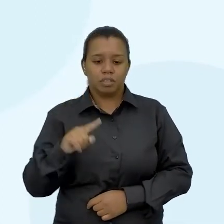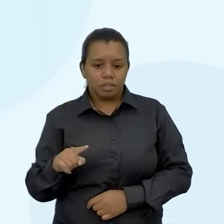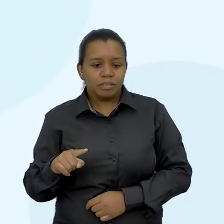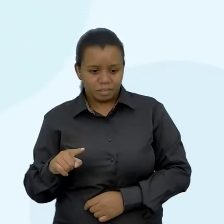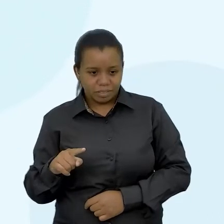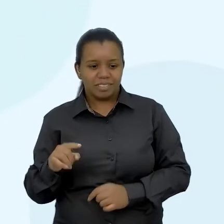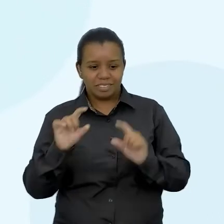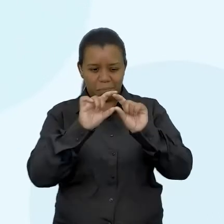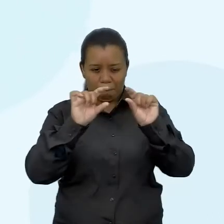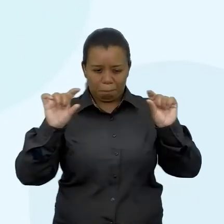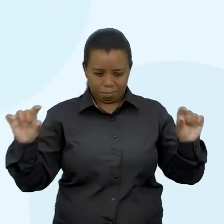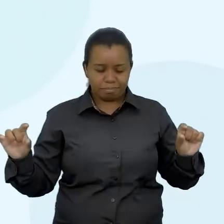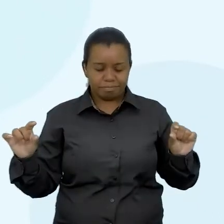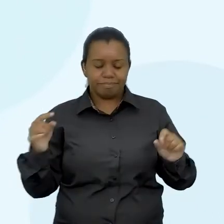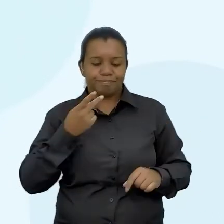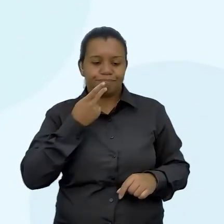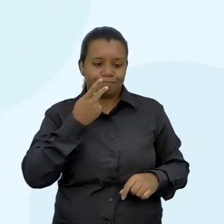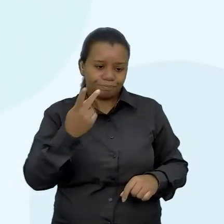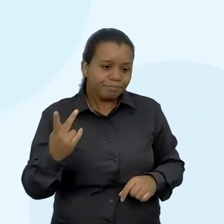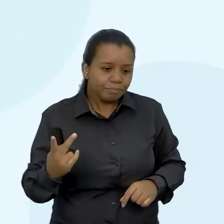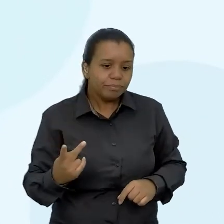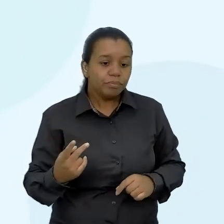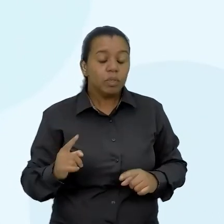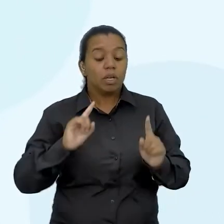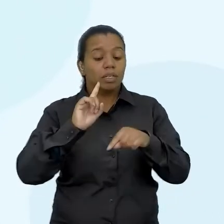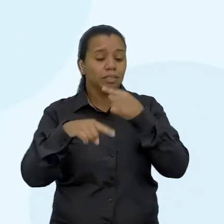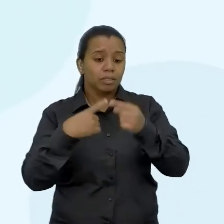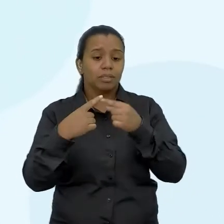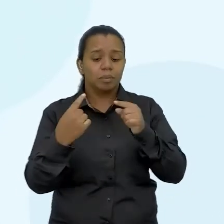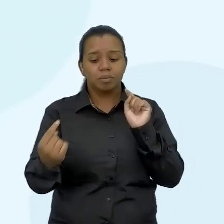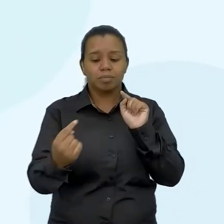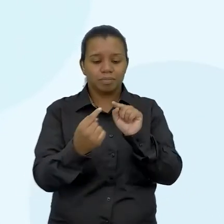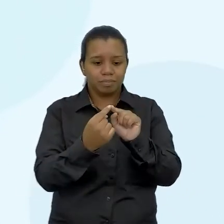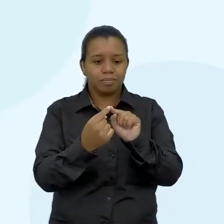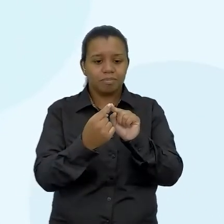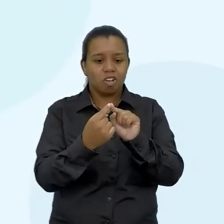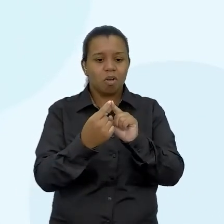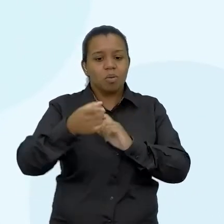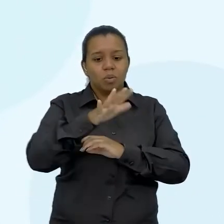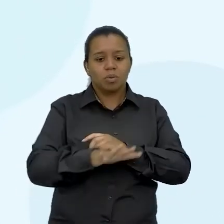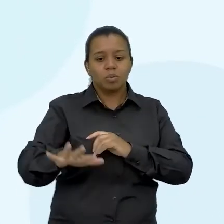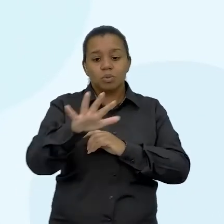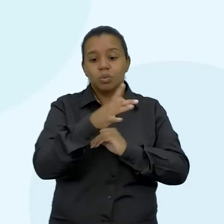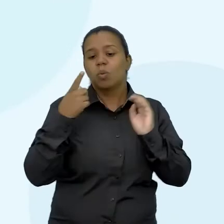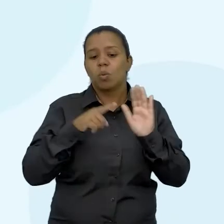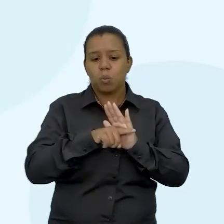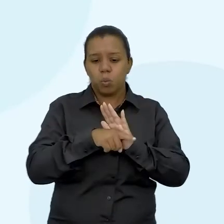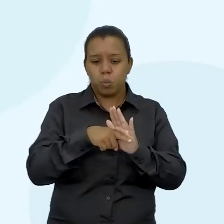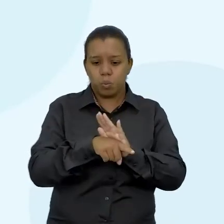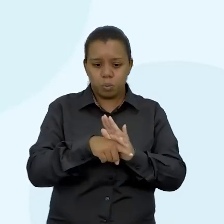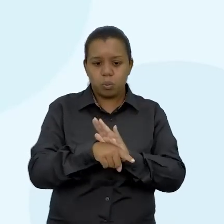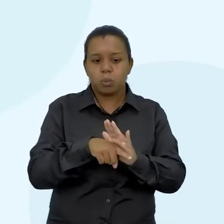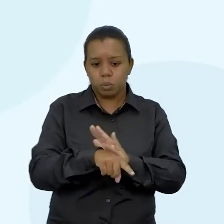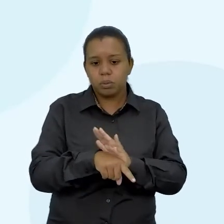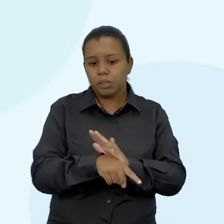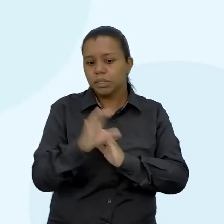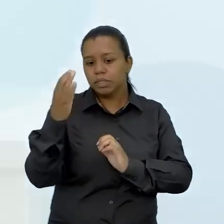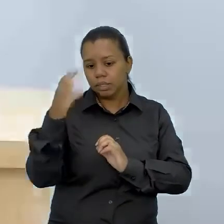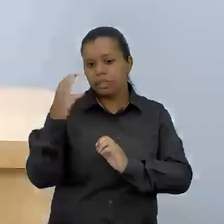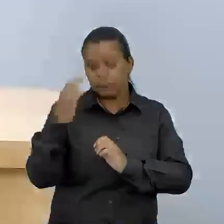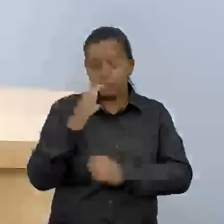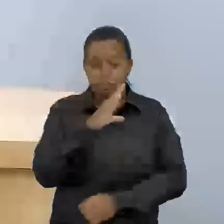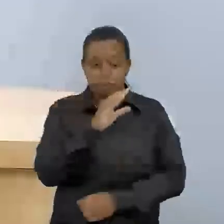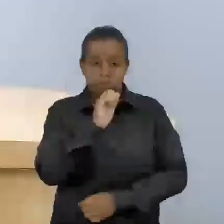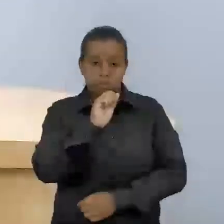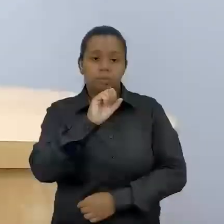caóticos passou a despertar grande interesse em toda a comunidade científica. Olha que interessante, né, esse exemplo que ele